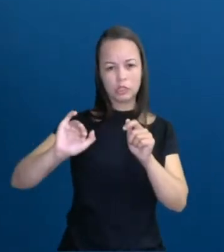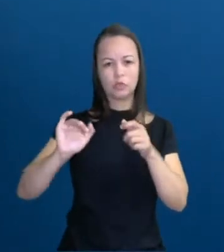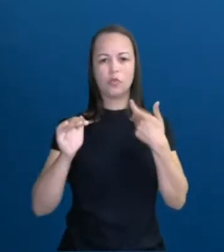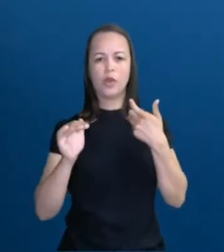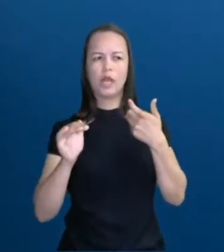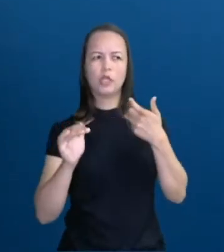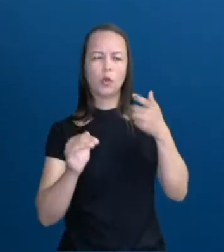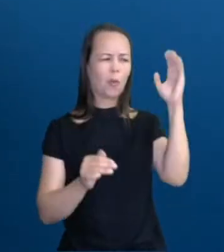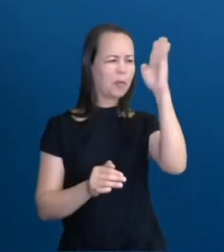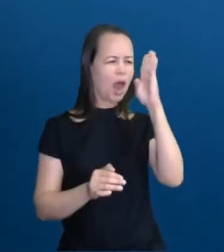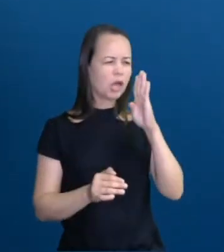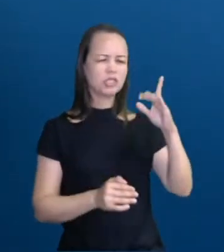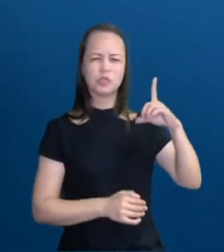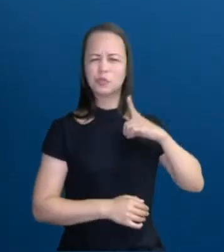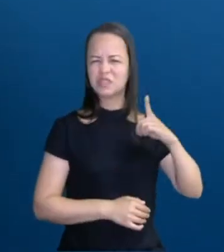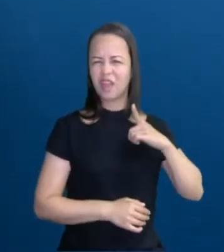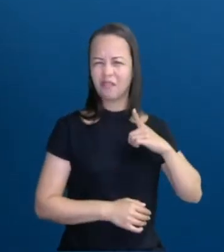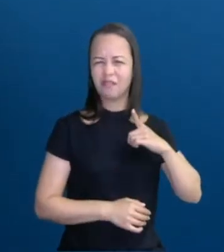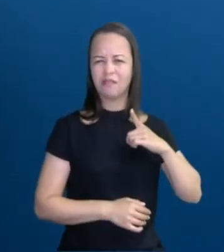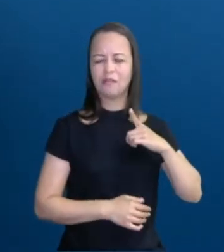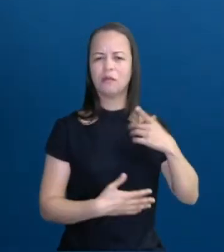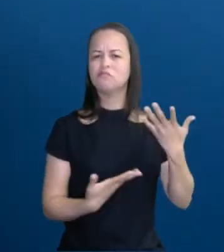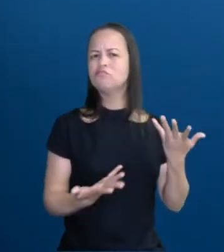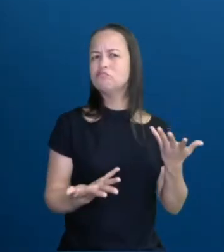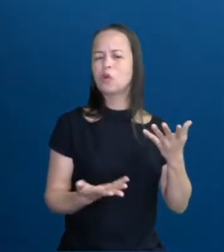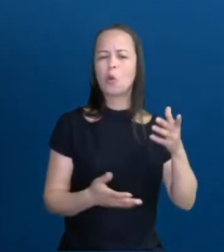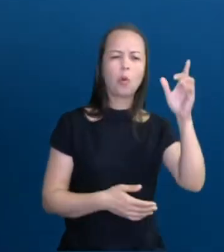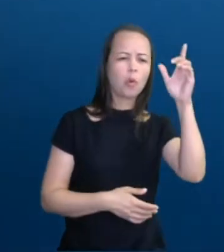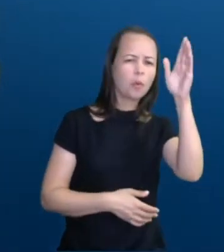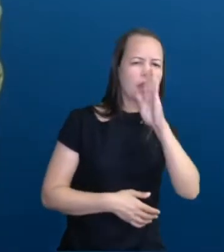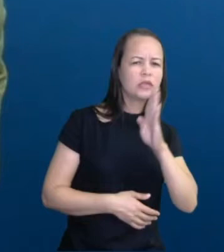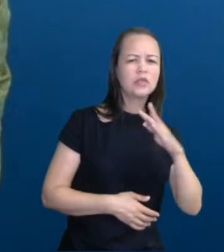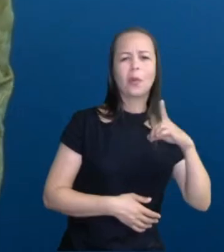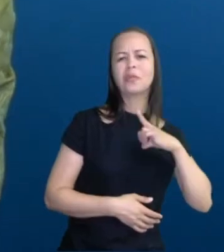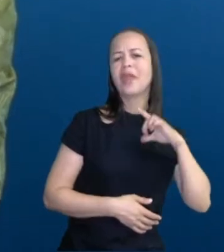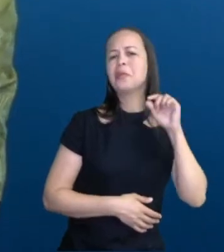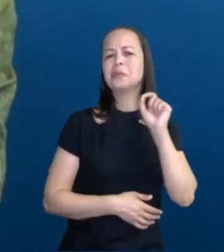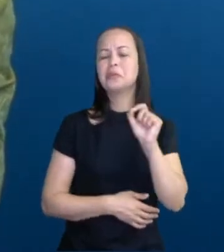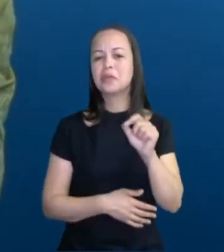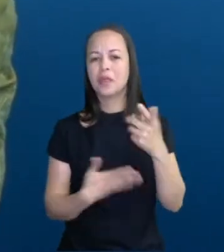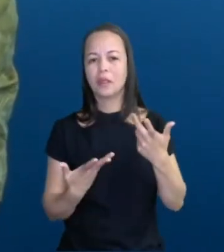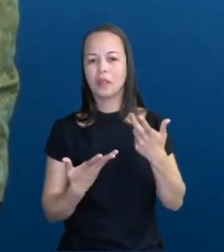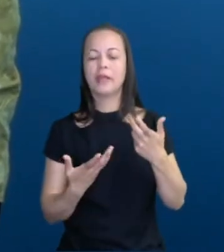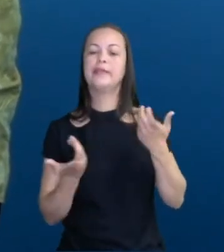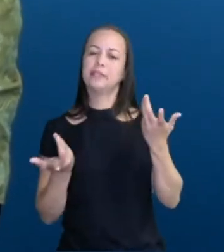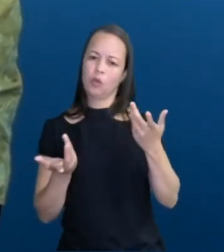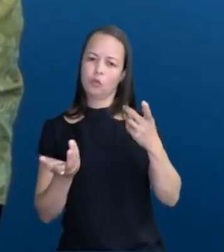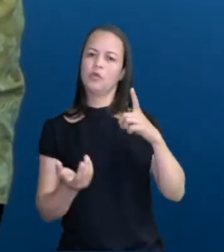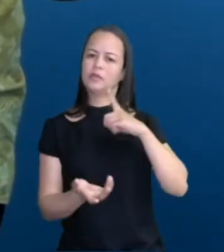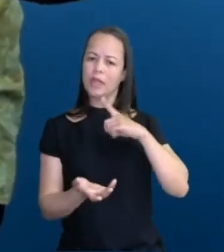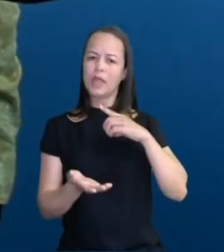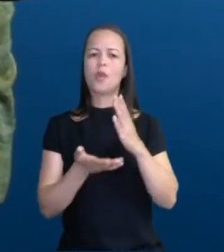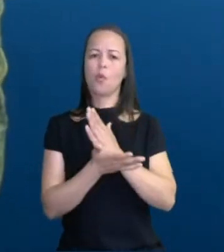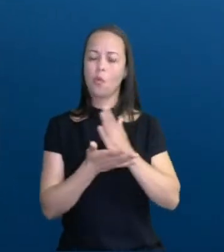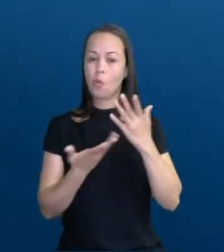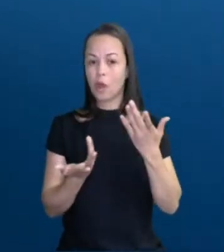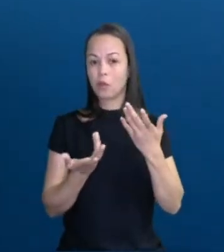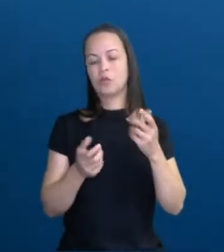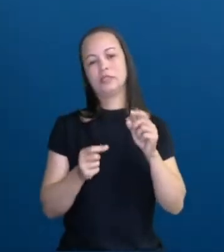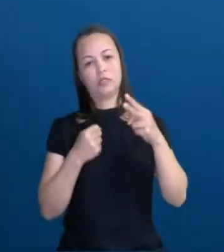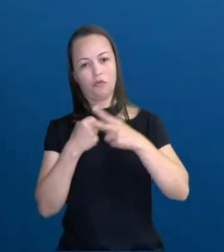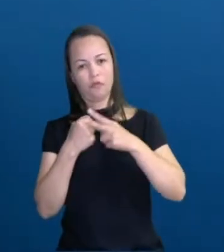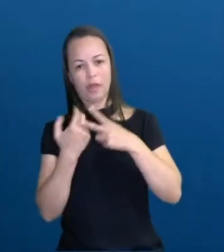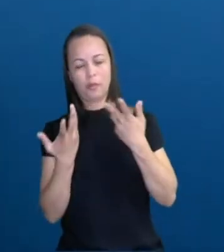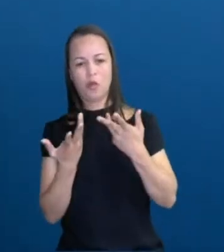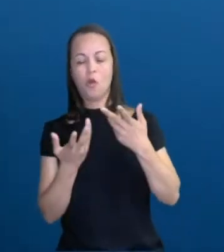tem. Quando a gente escuta essa frase, o Brasil tem o quê? Porque quem tem, tem alguma coisa. Então,